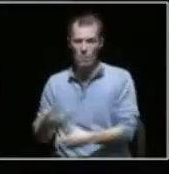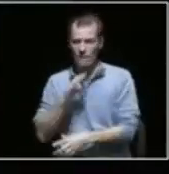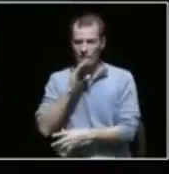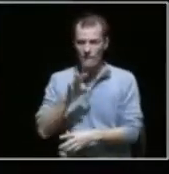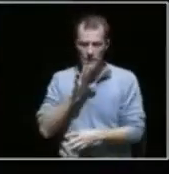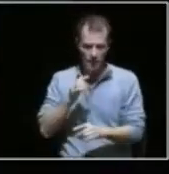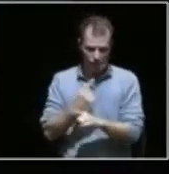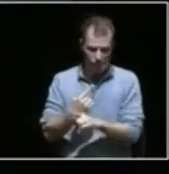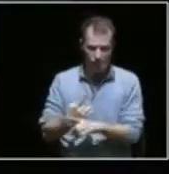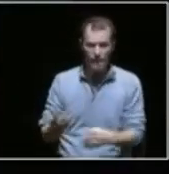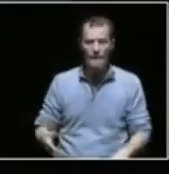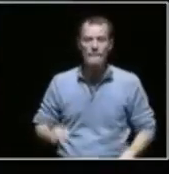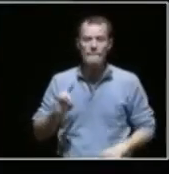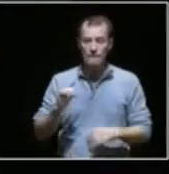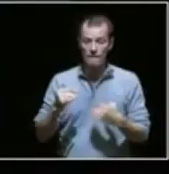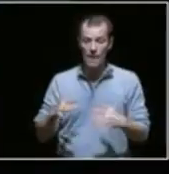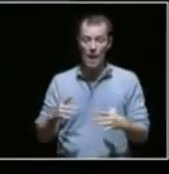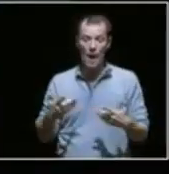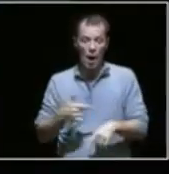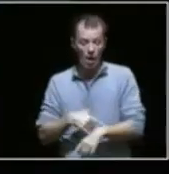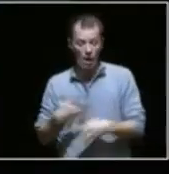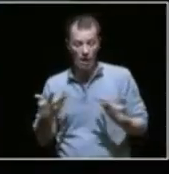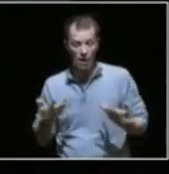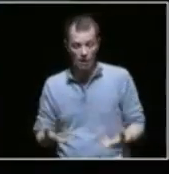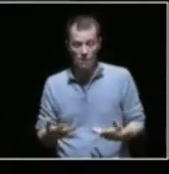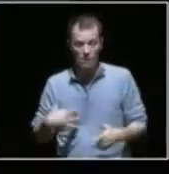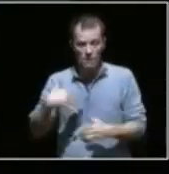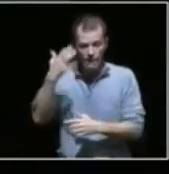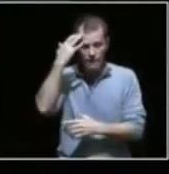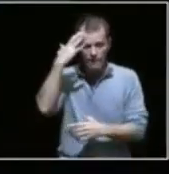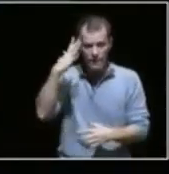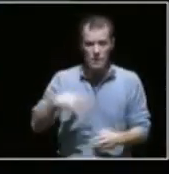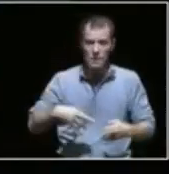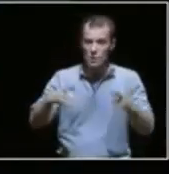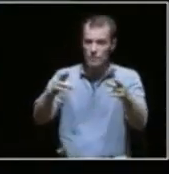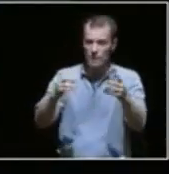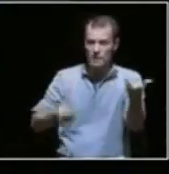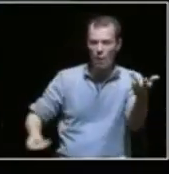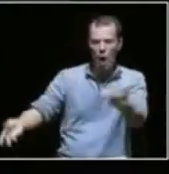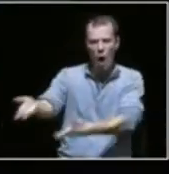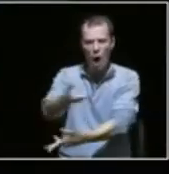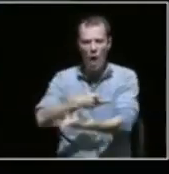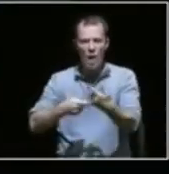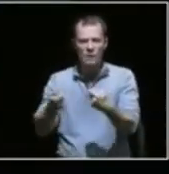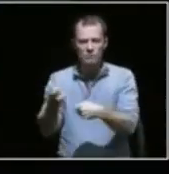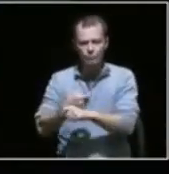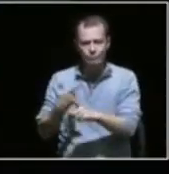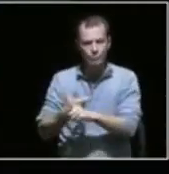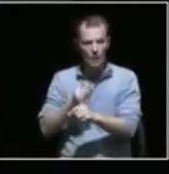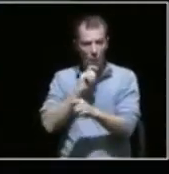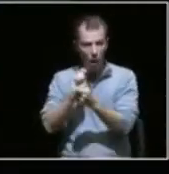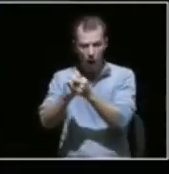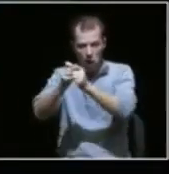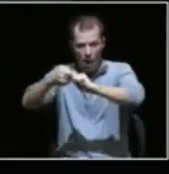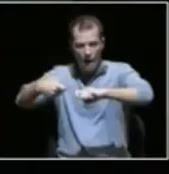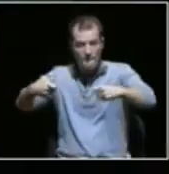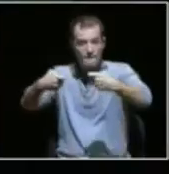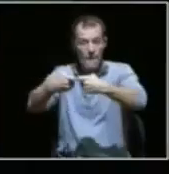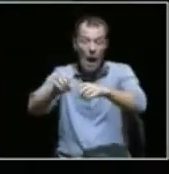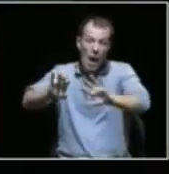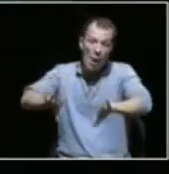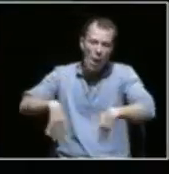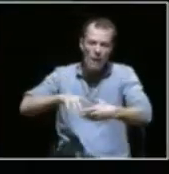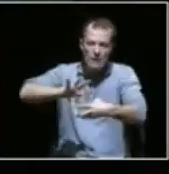habitacional. Só que, de momento, não podemos prever se a especulação imobiliária poderá vir a adaptar-se e distorcer